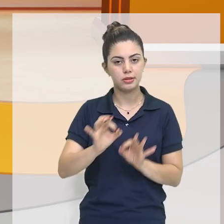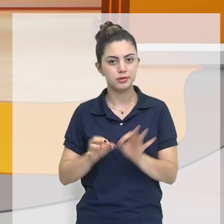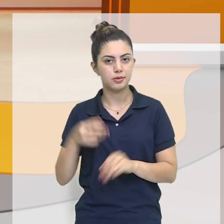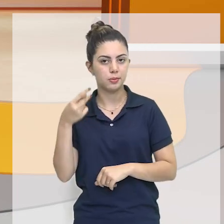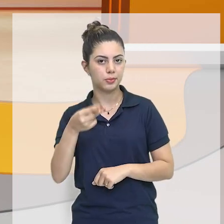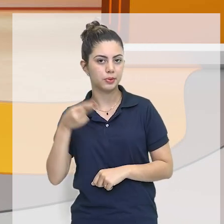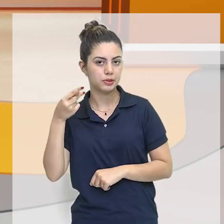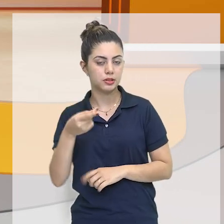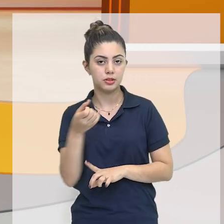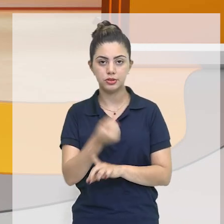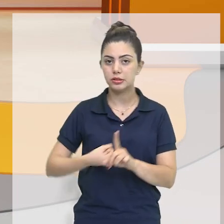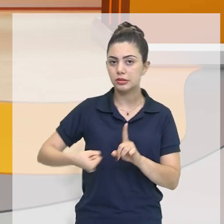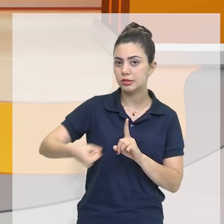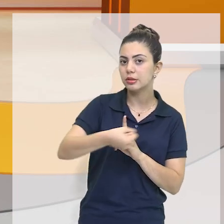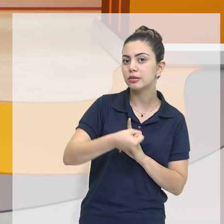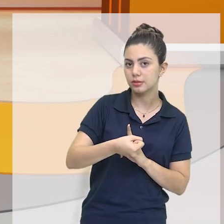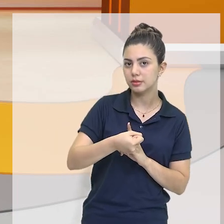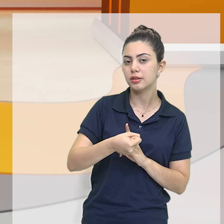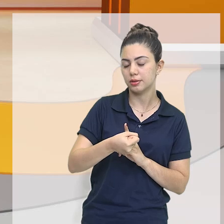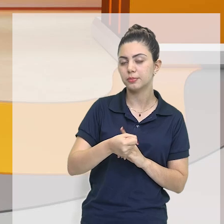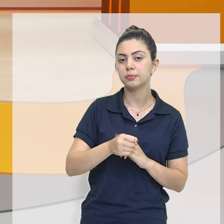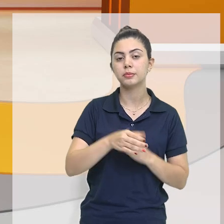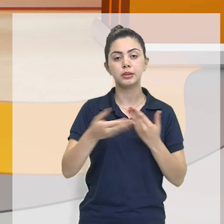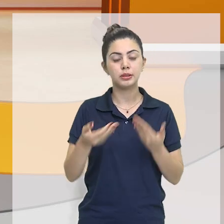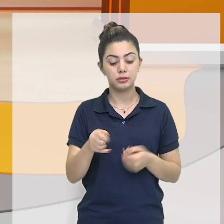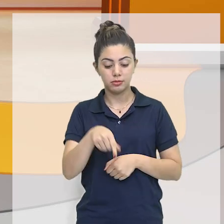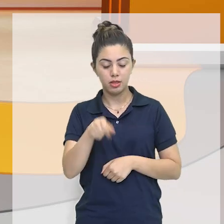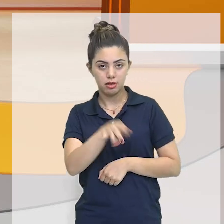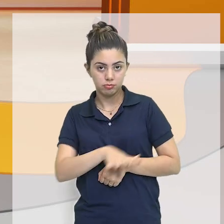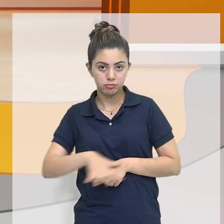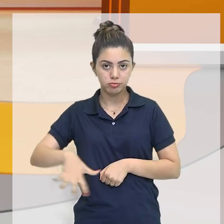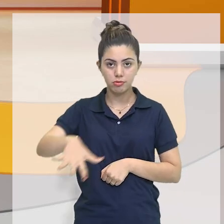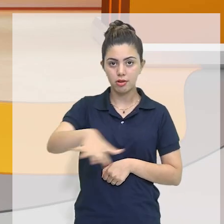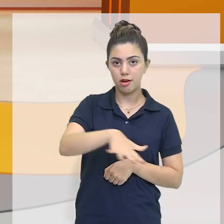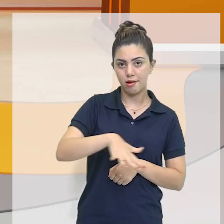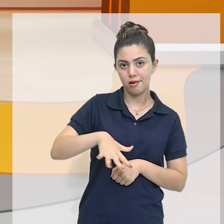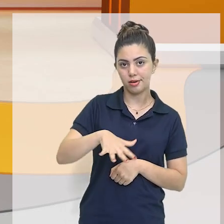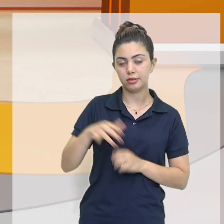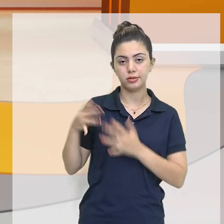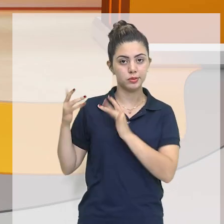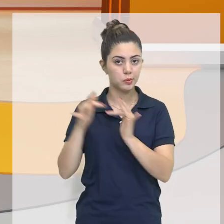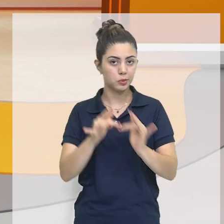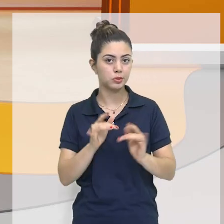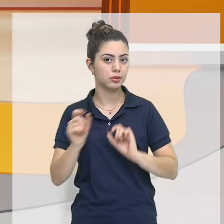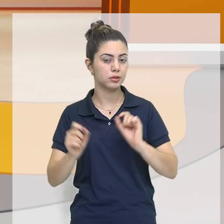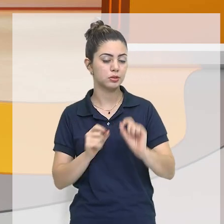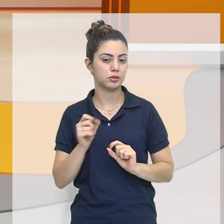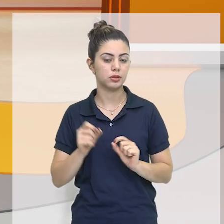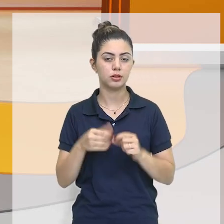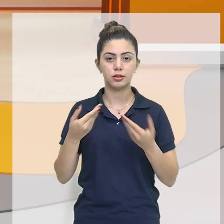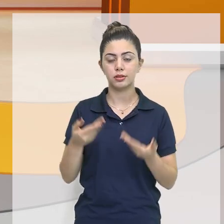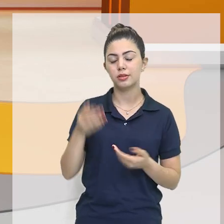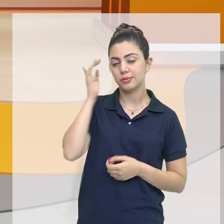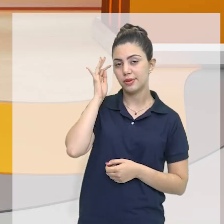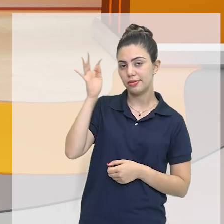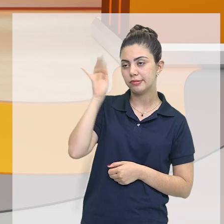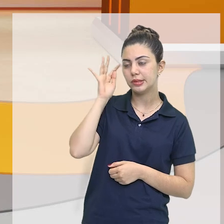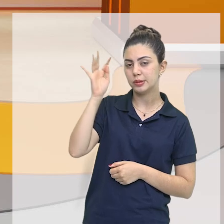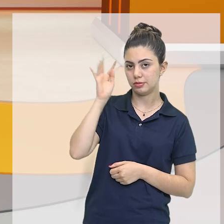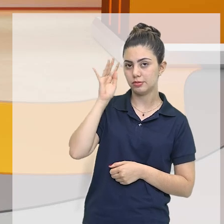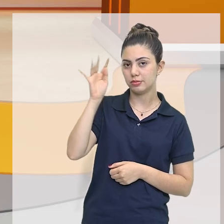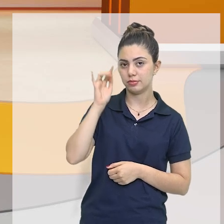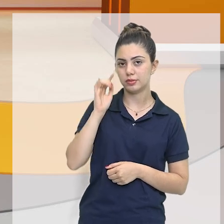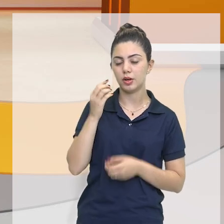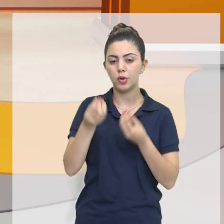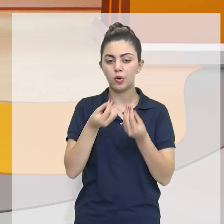política, social, e é dentro desse contexto em que a filosofia, né,